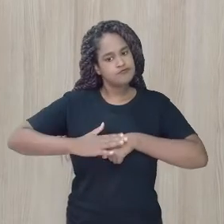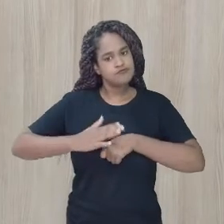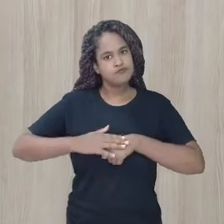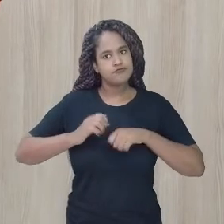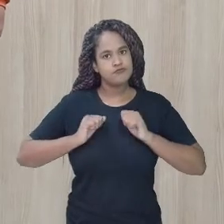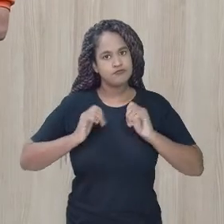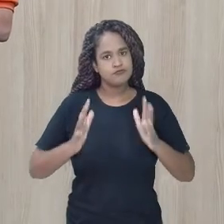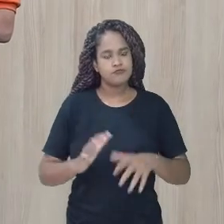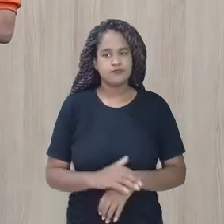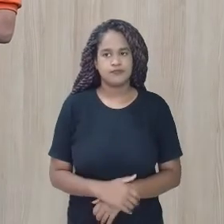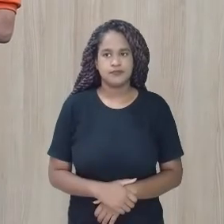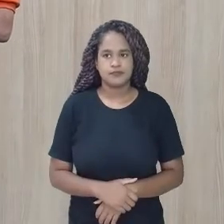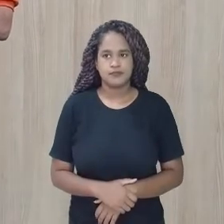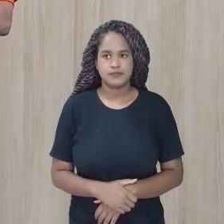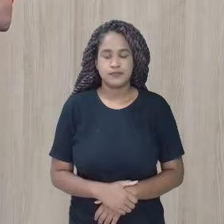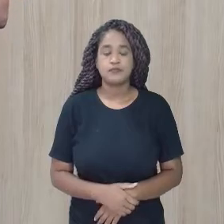papel.